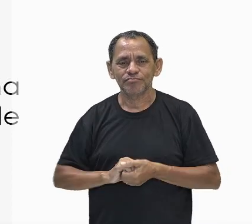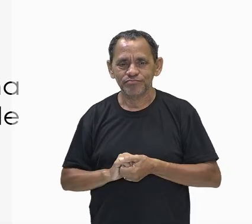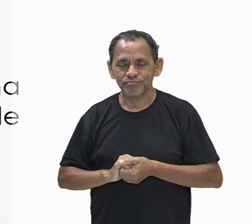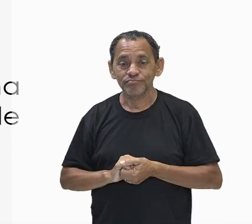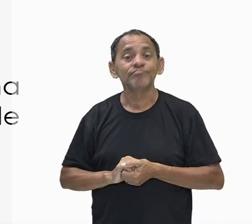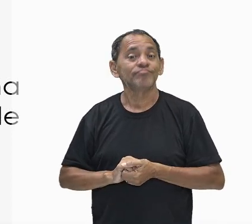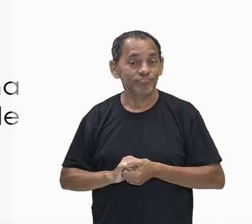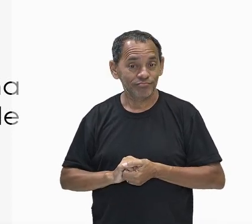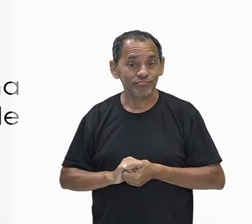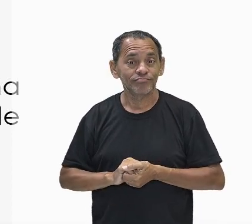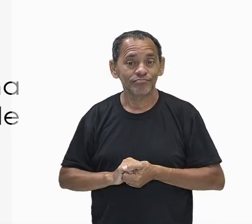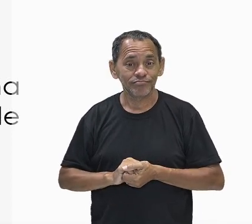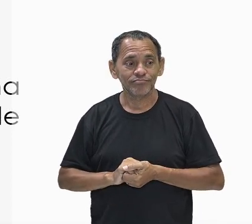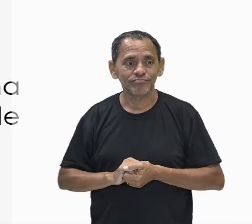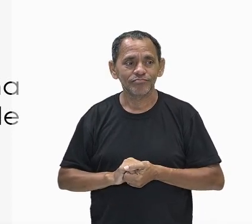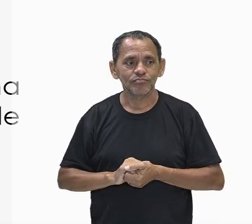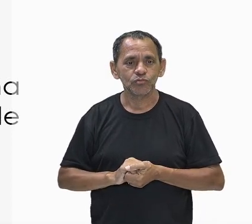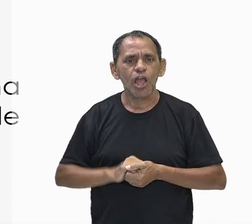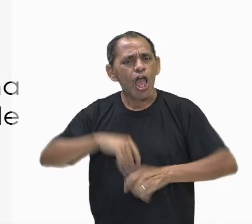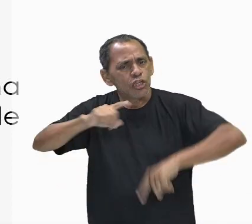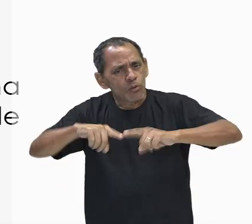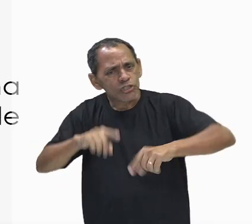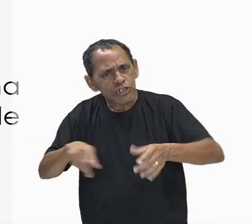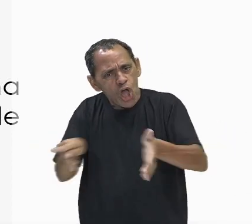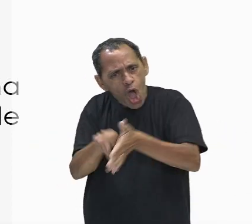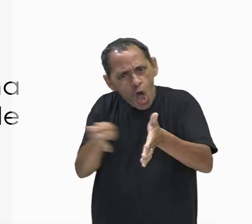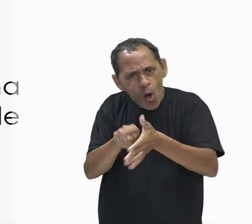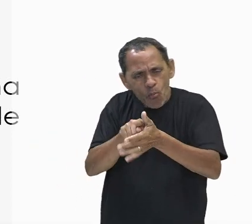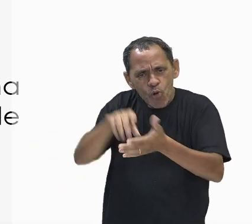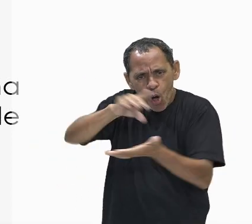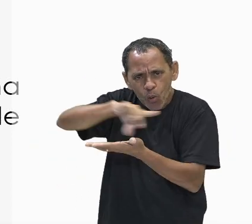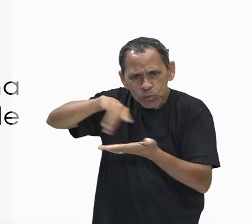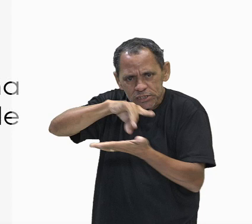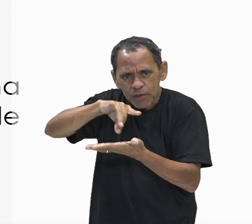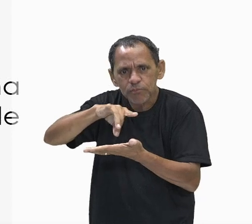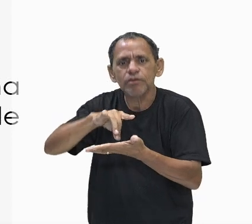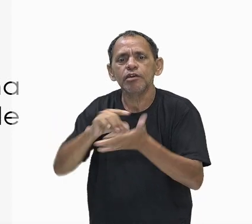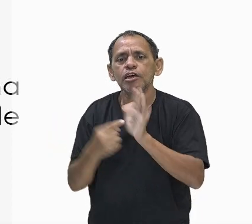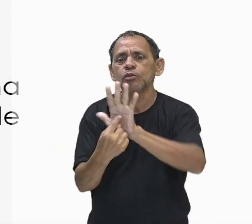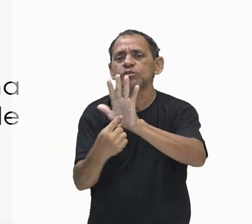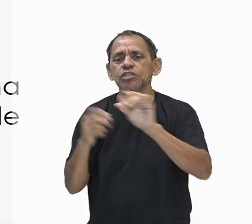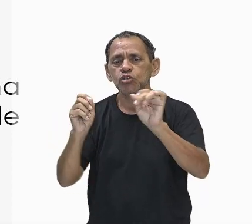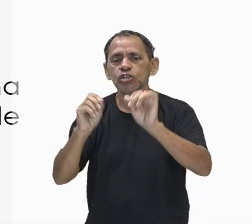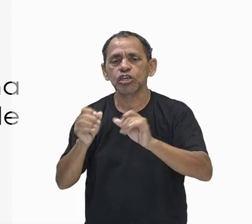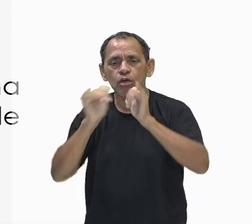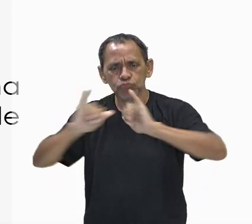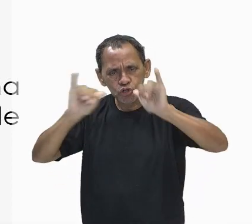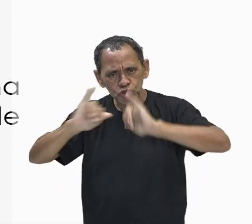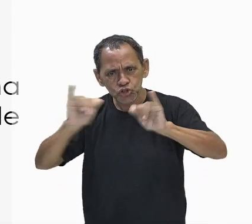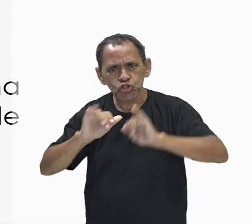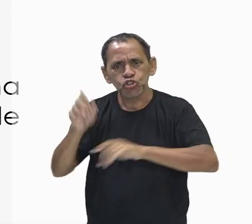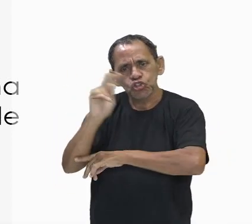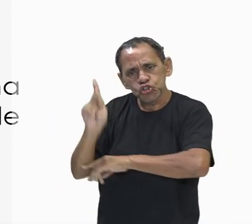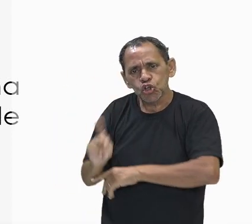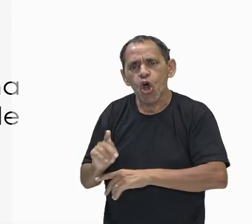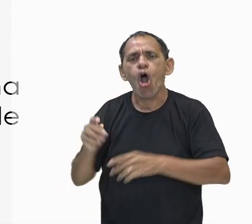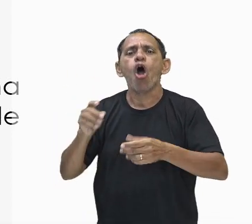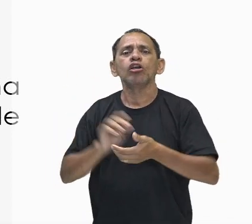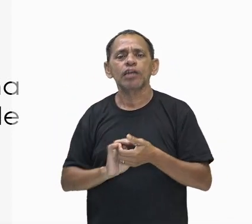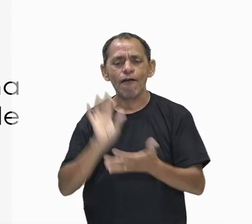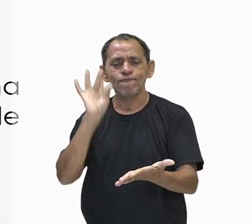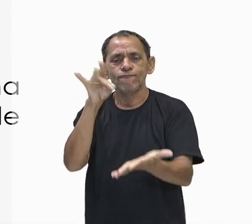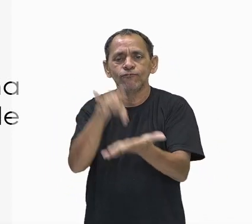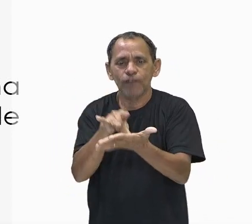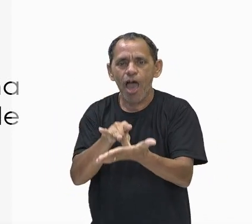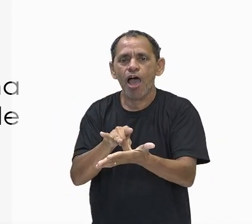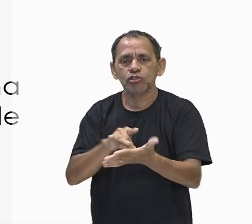matéria aí, o Semean está apresentando uma notícia, ele está resgatando uma notícia histórica, um fato importantíssimo,